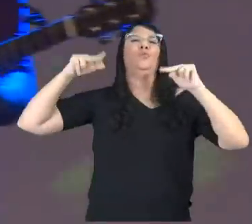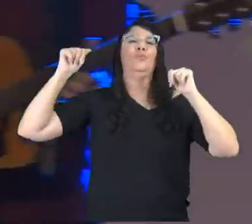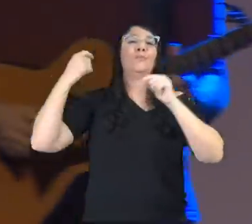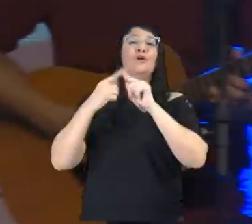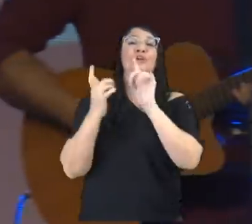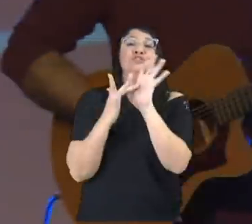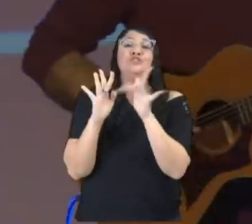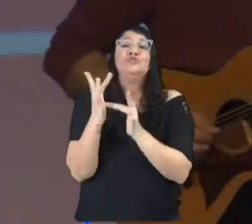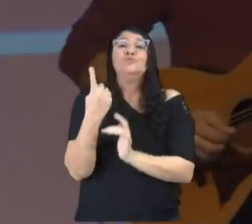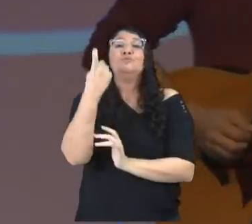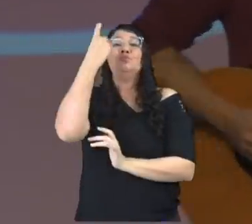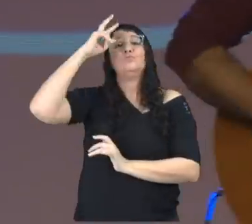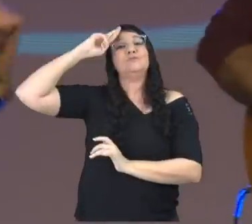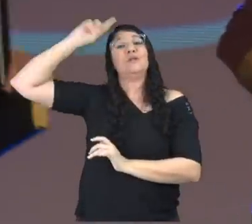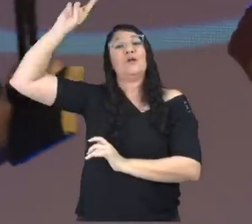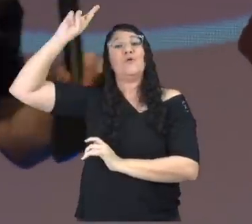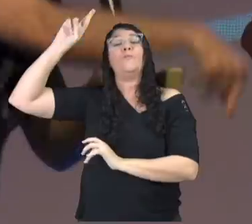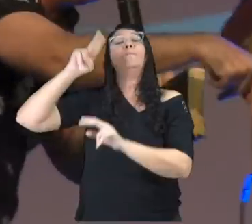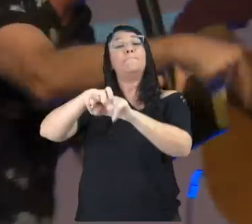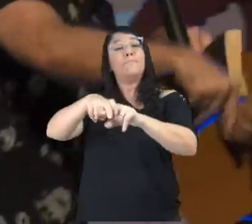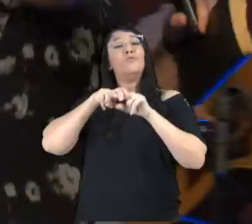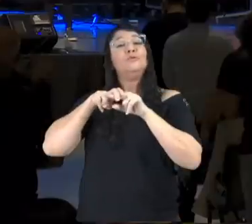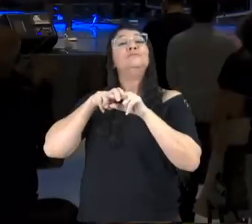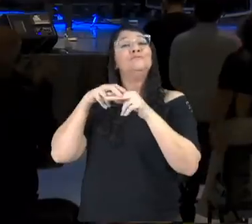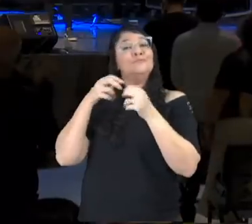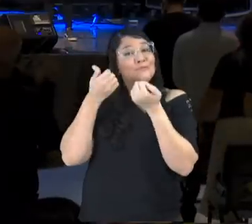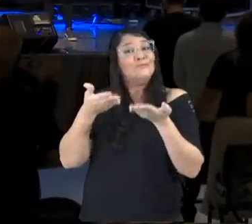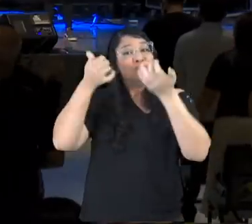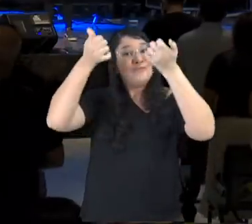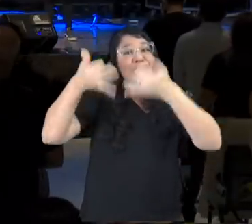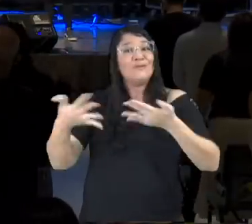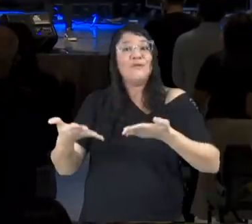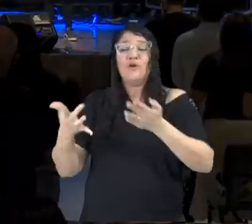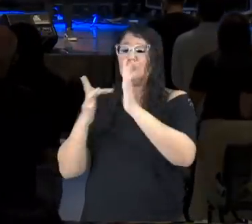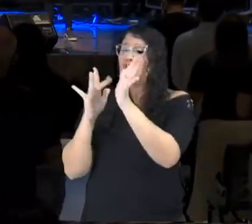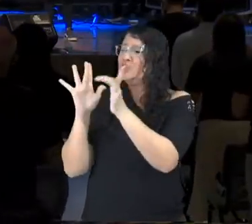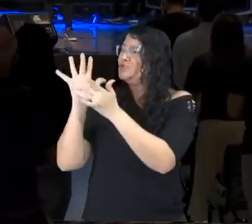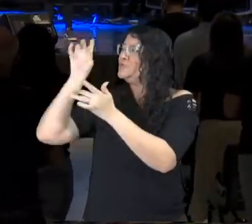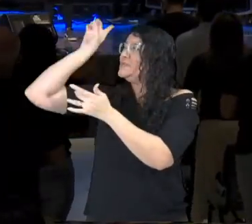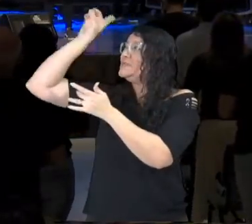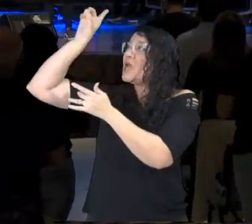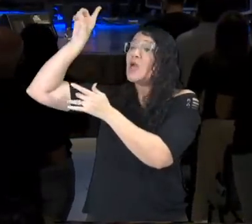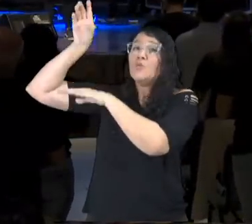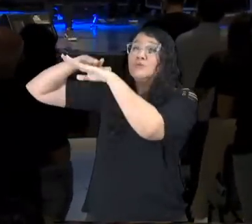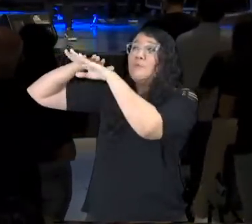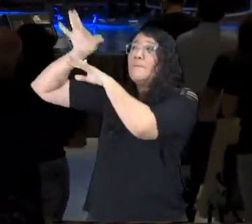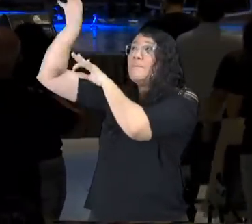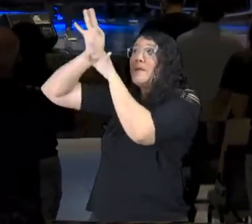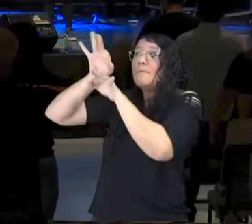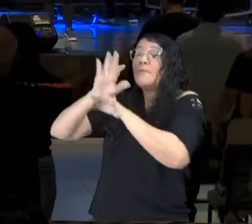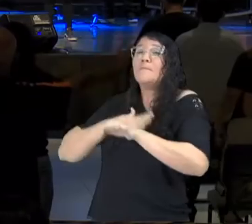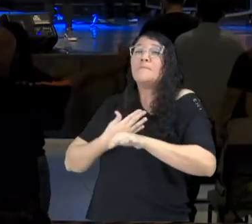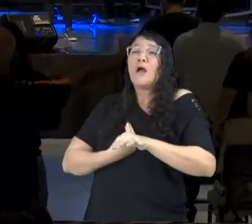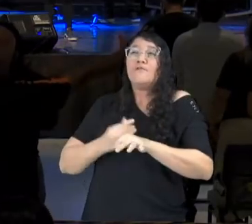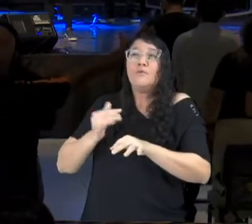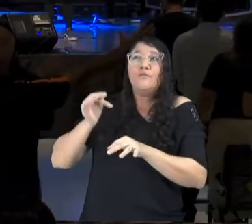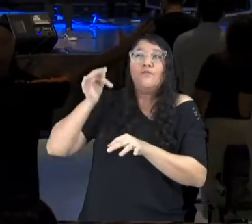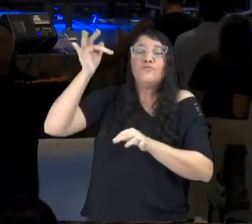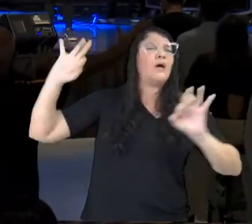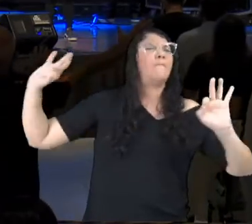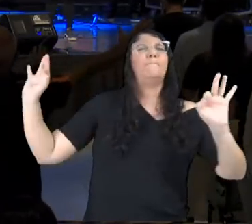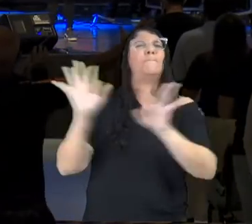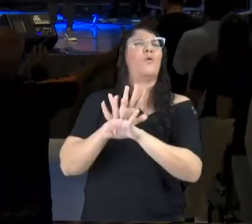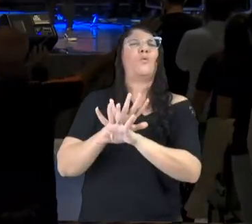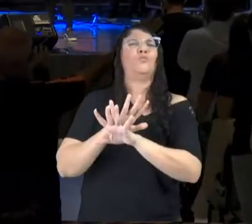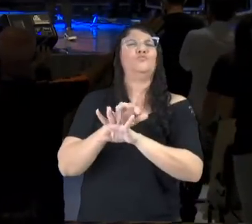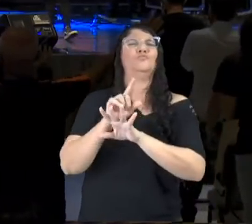Senhor. Por isso que o Senhor cumprirá o seu propósito na minha vida, na sua vida. Louve o Senhor, adore